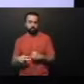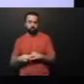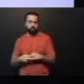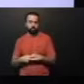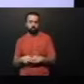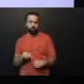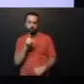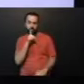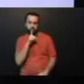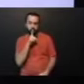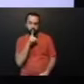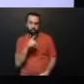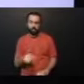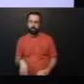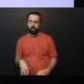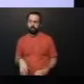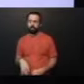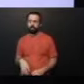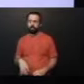cale.